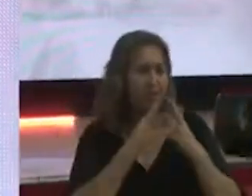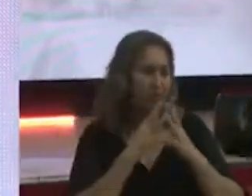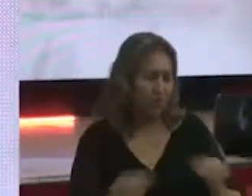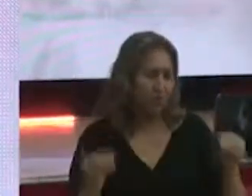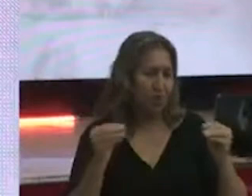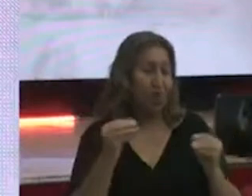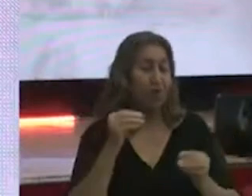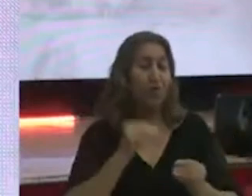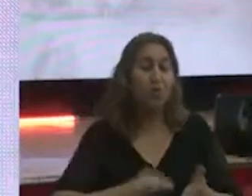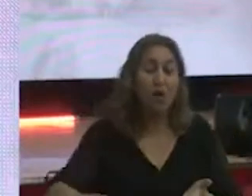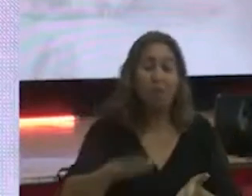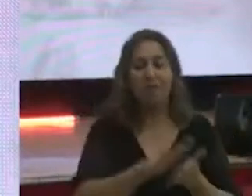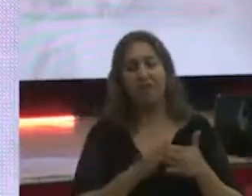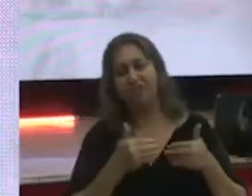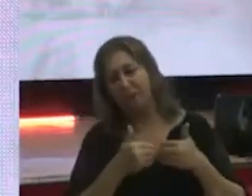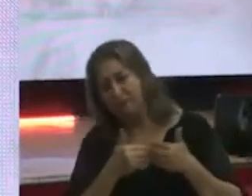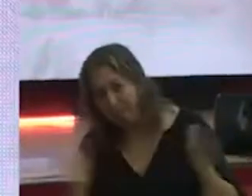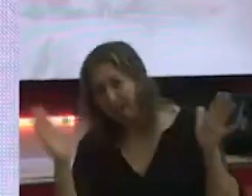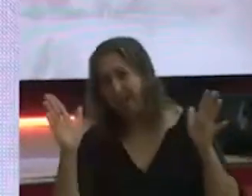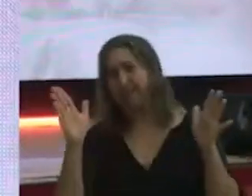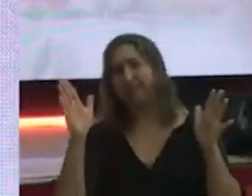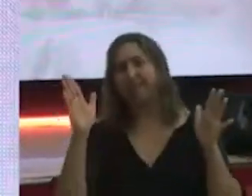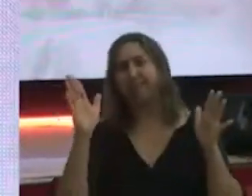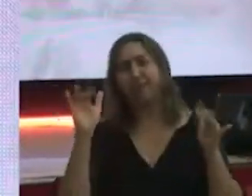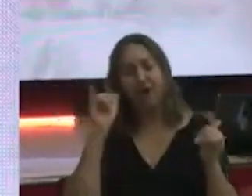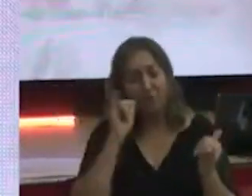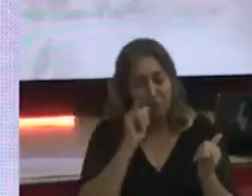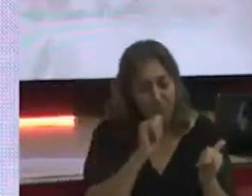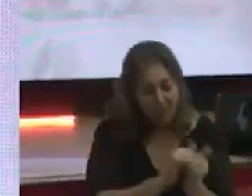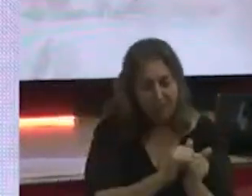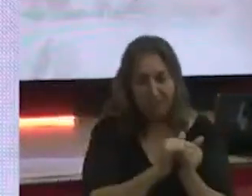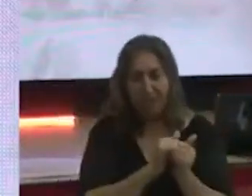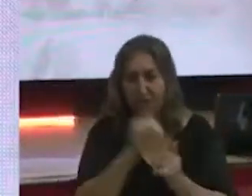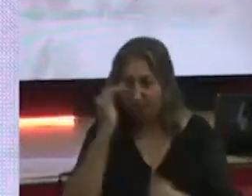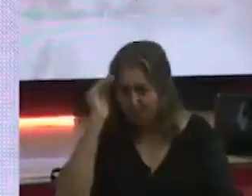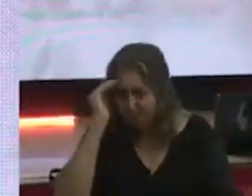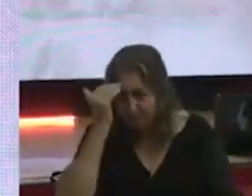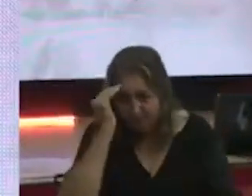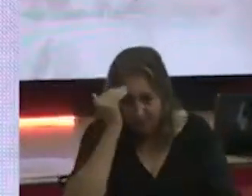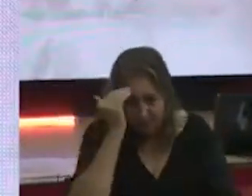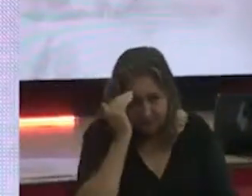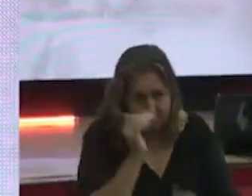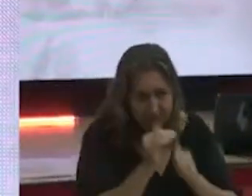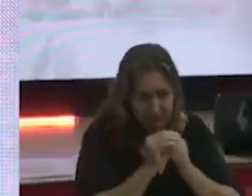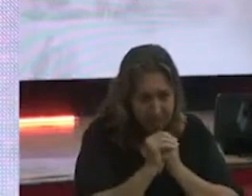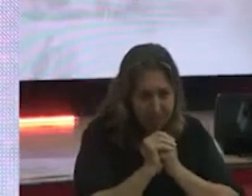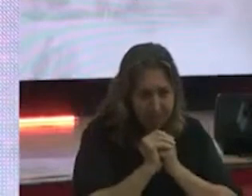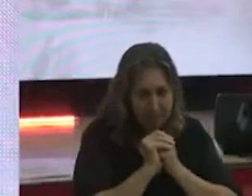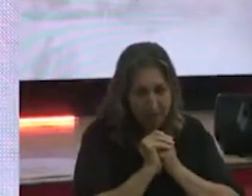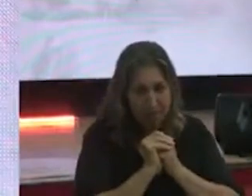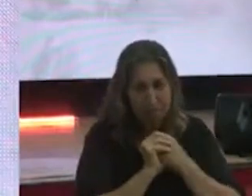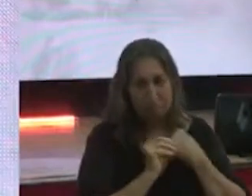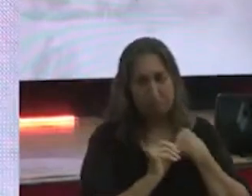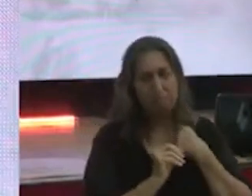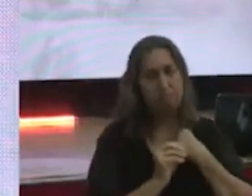ambiente aberto para o perdão quantos entendem isso digam amém